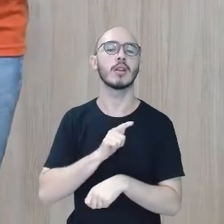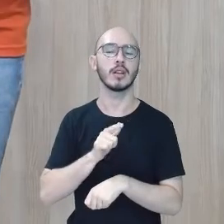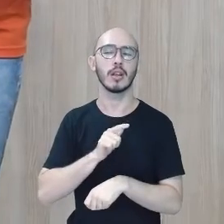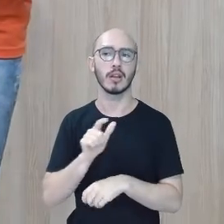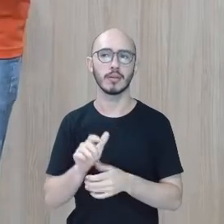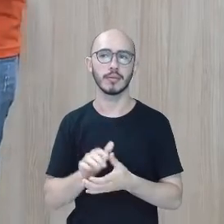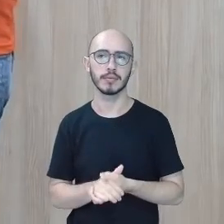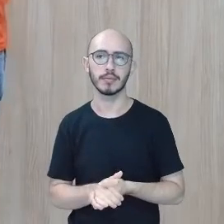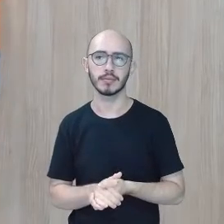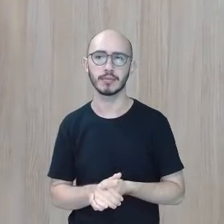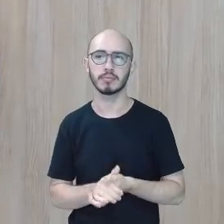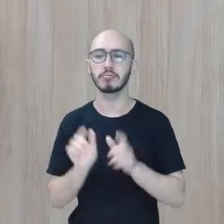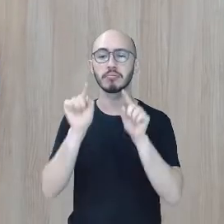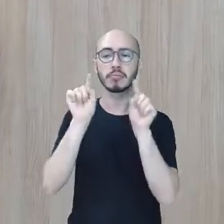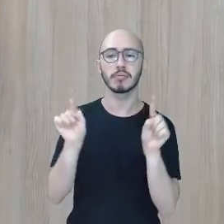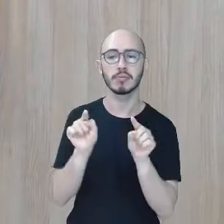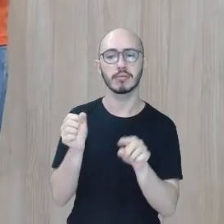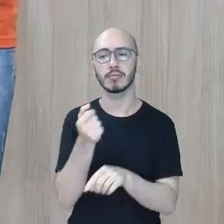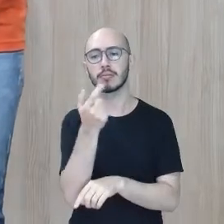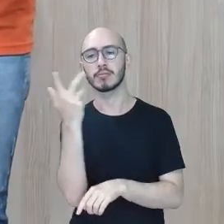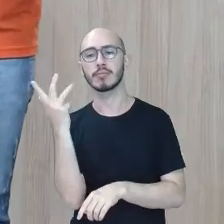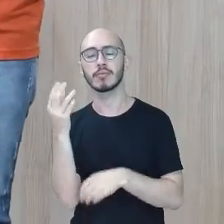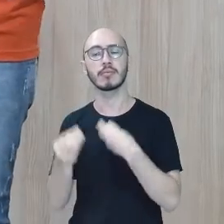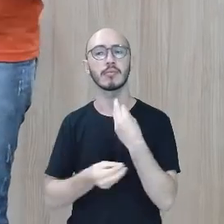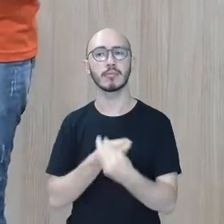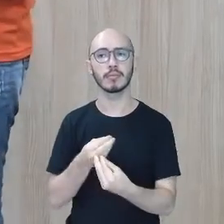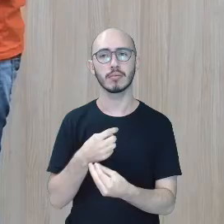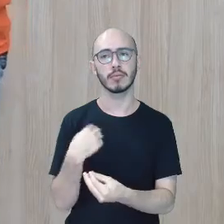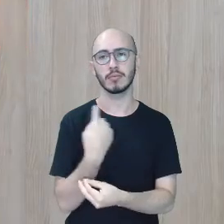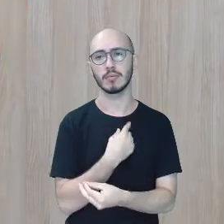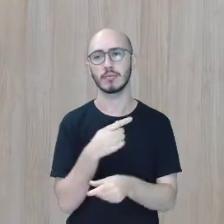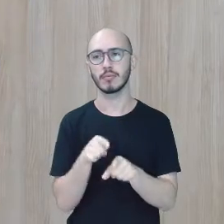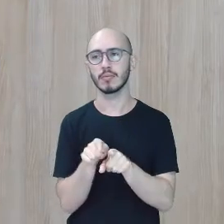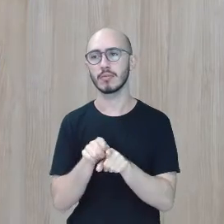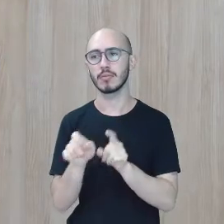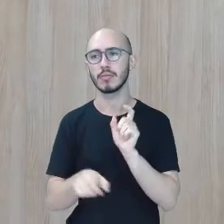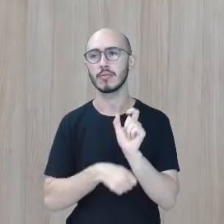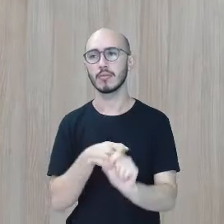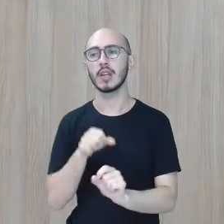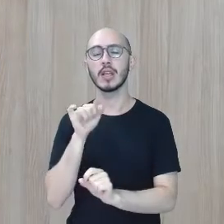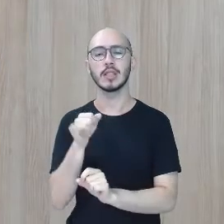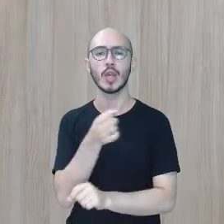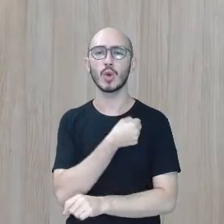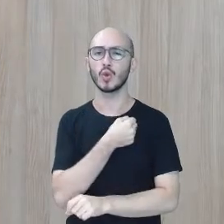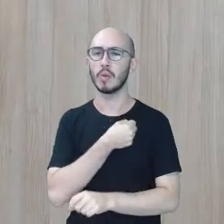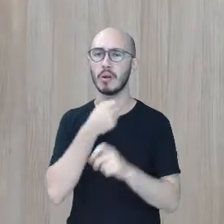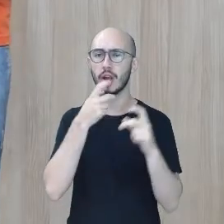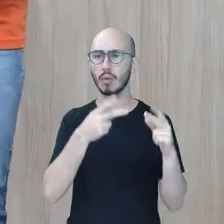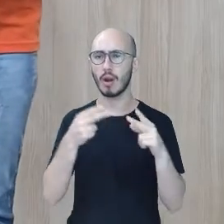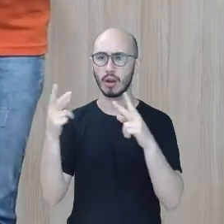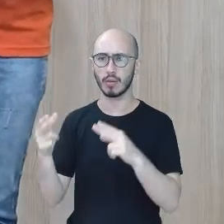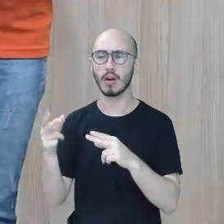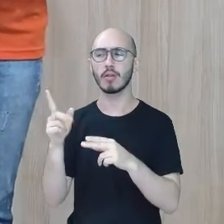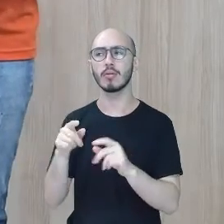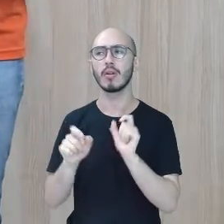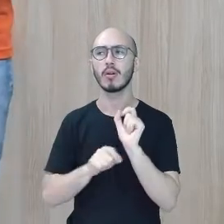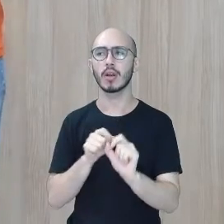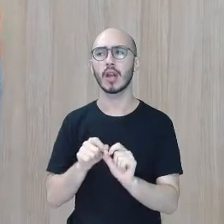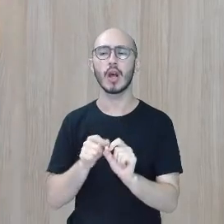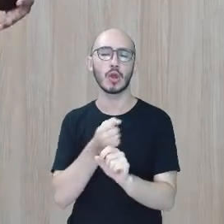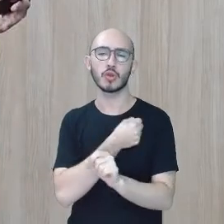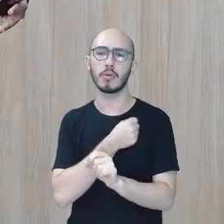fatorações, tá? Não necessariamente a gente vai fatorar quando os números aqui forem iguais. Os números eles podem